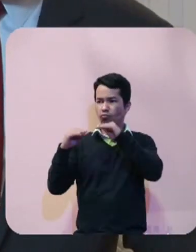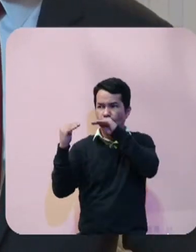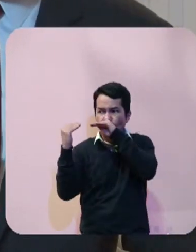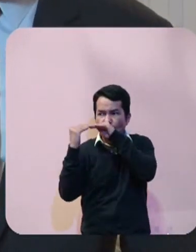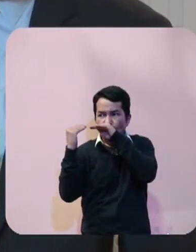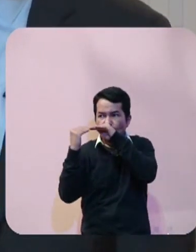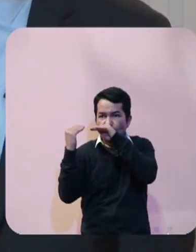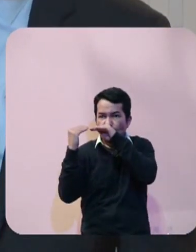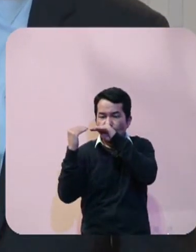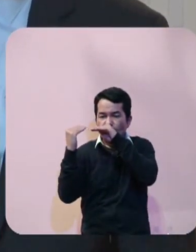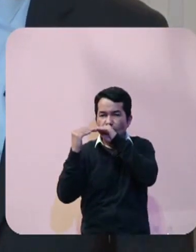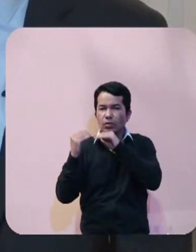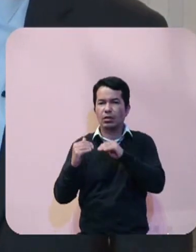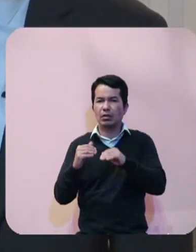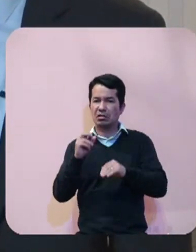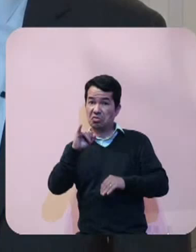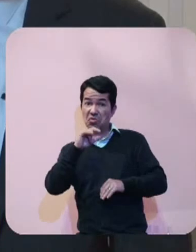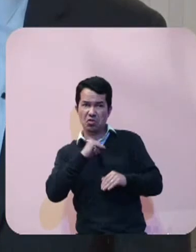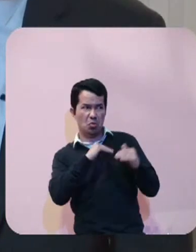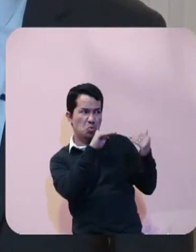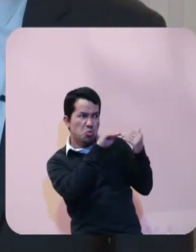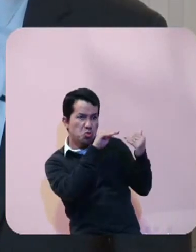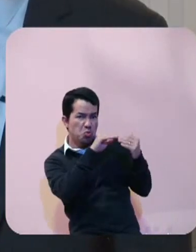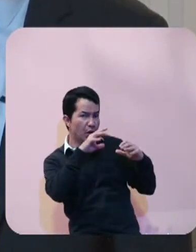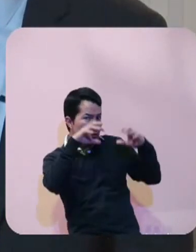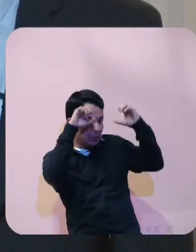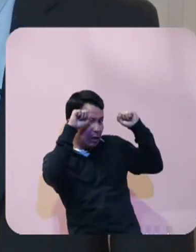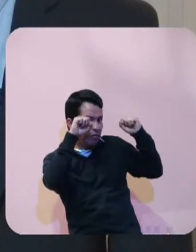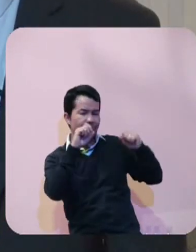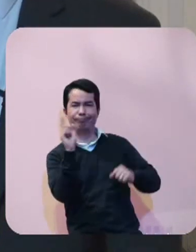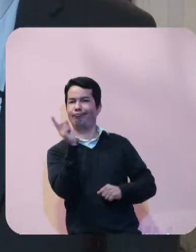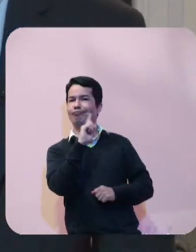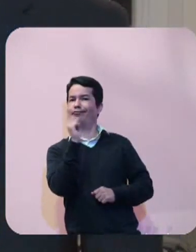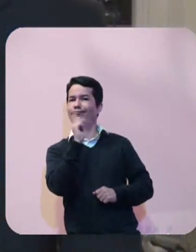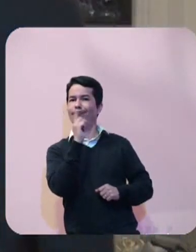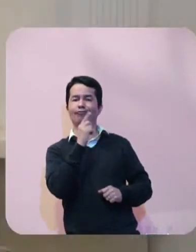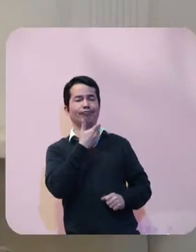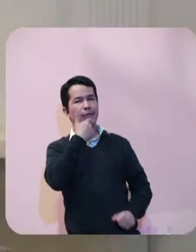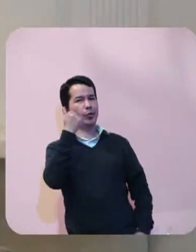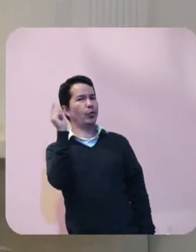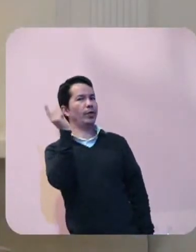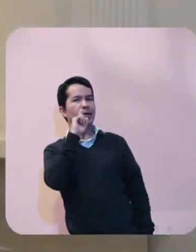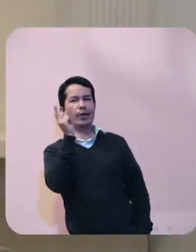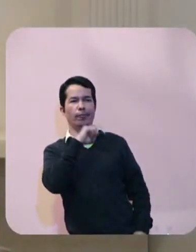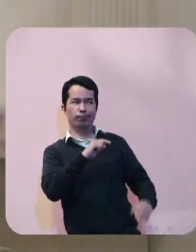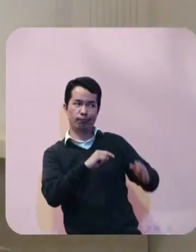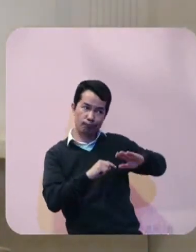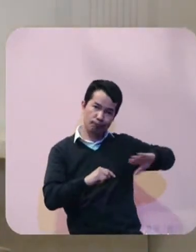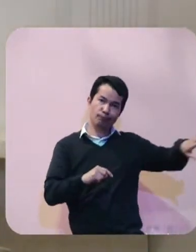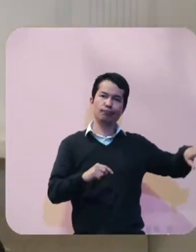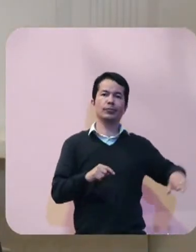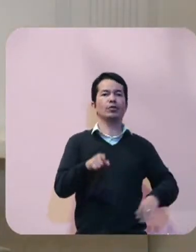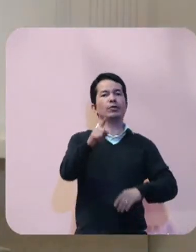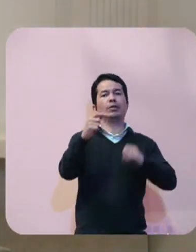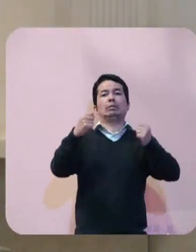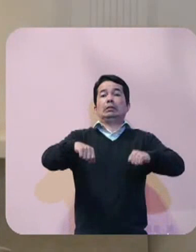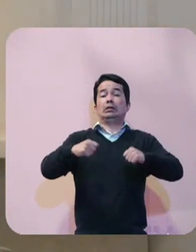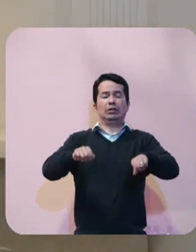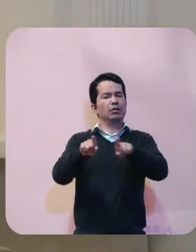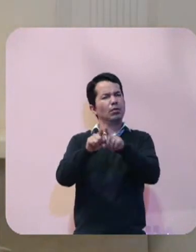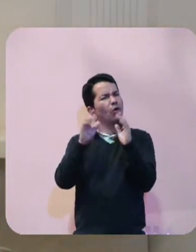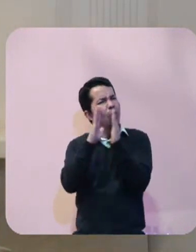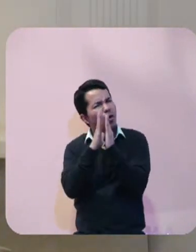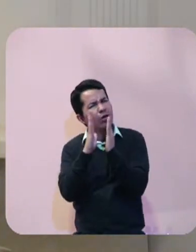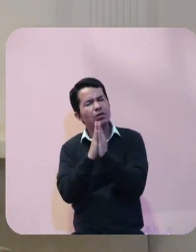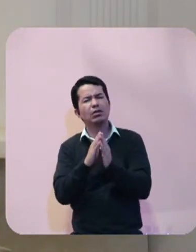e a maldade, ou que comunhão pode ter a luz com as trevas? Você tem que orar pelo casamento dos seus filhos,